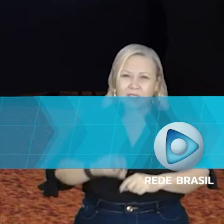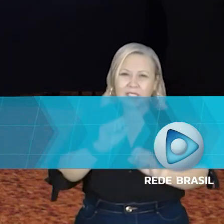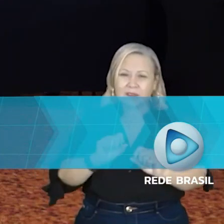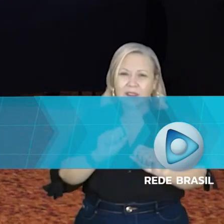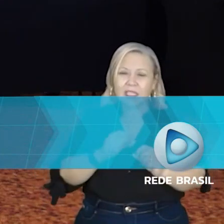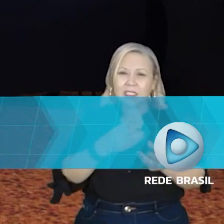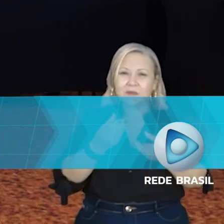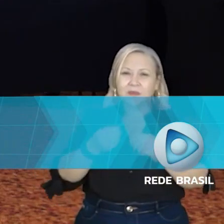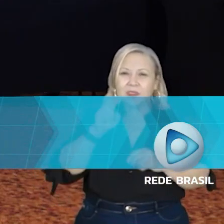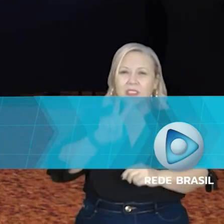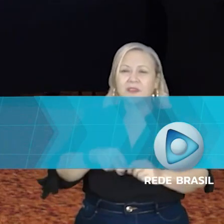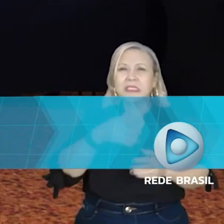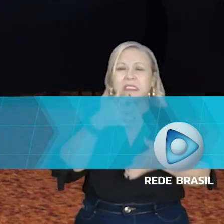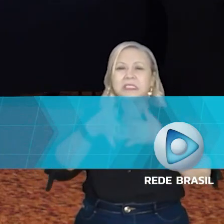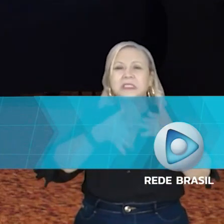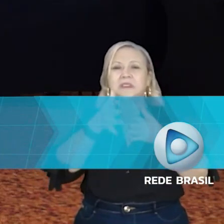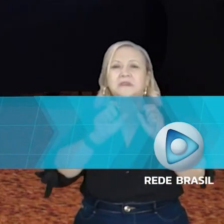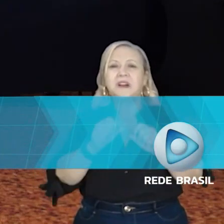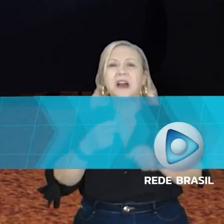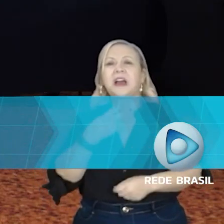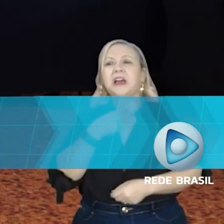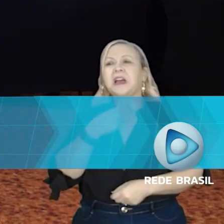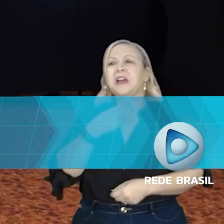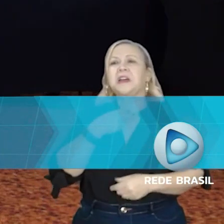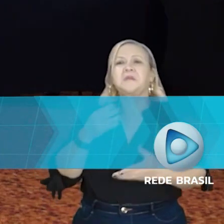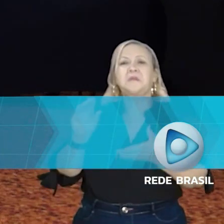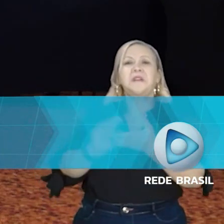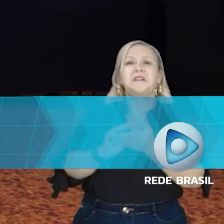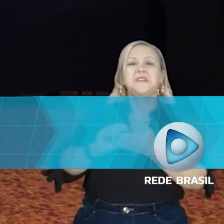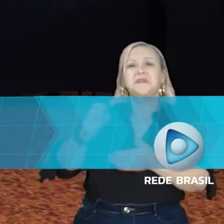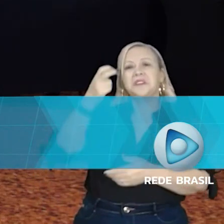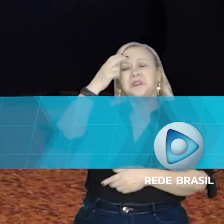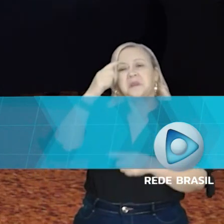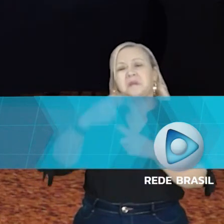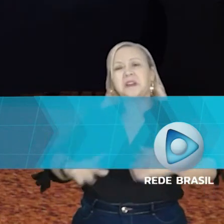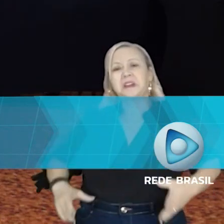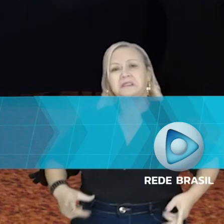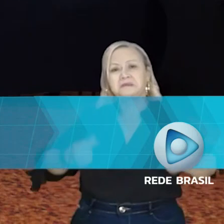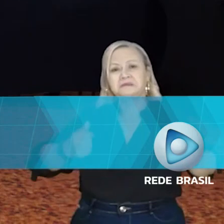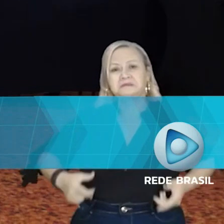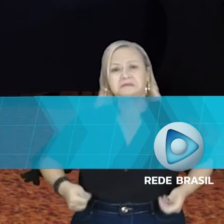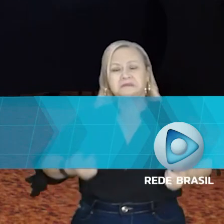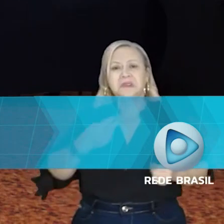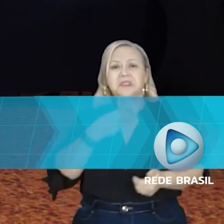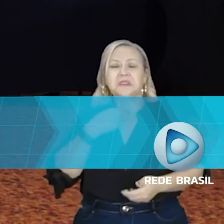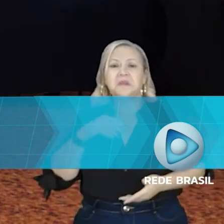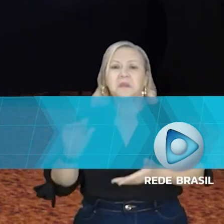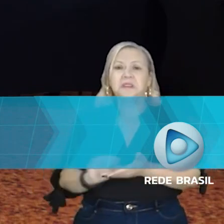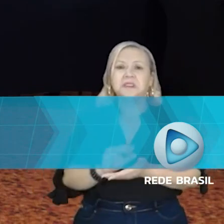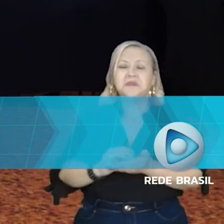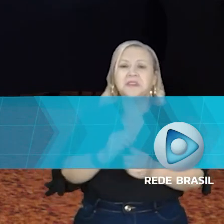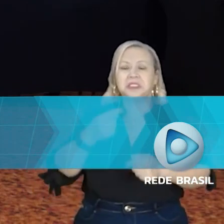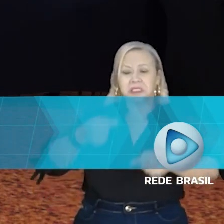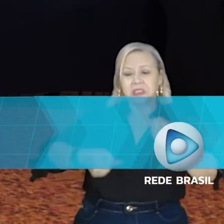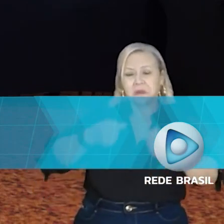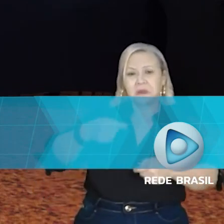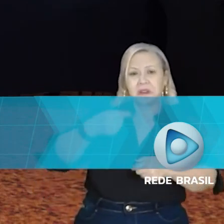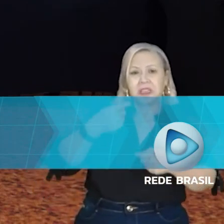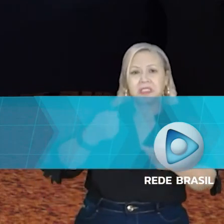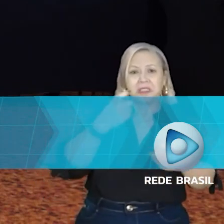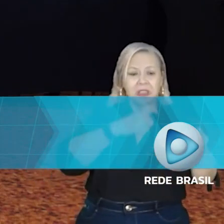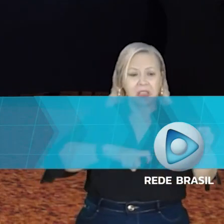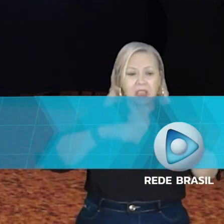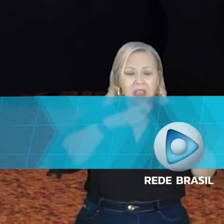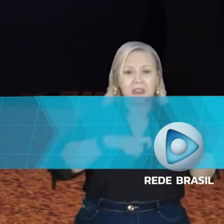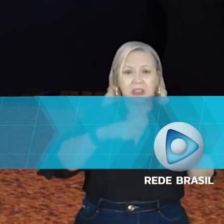vezes a gente fala, ah, não posso investir em cultura porque é gasto. Não posso investir na política agrícola porque é gasto. Nós temos